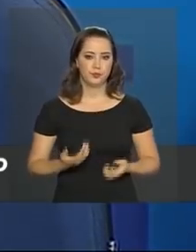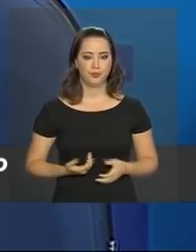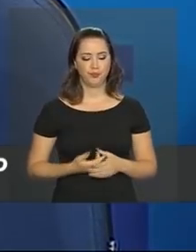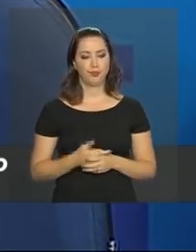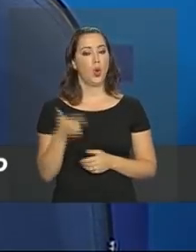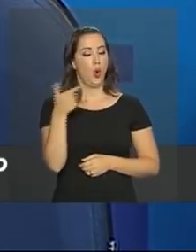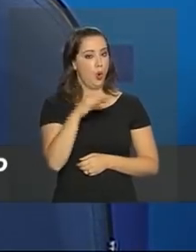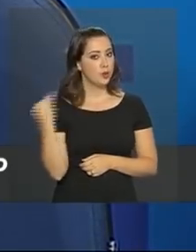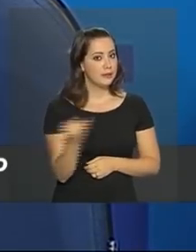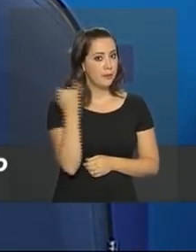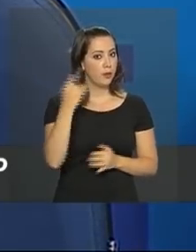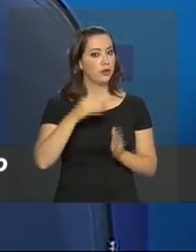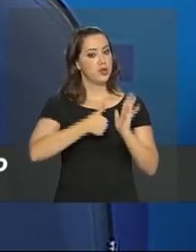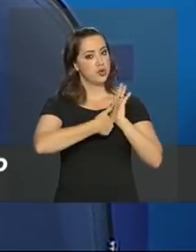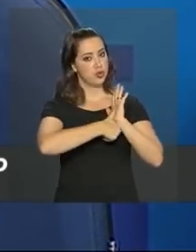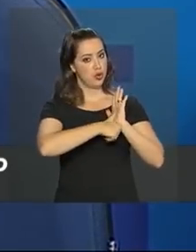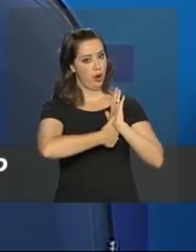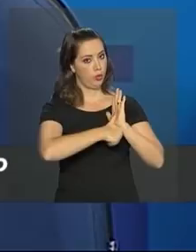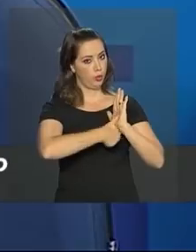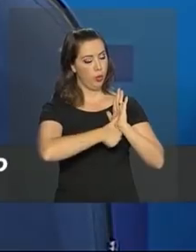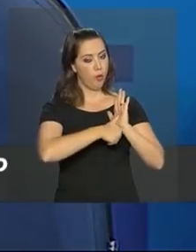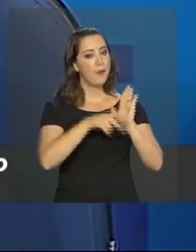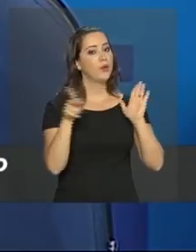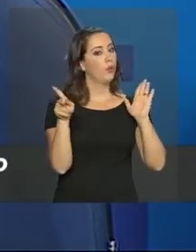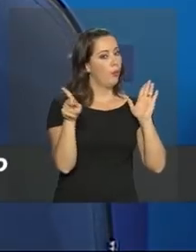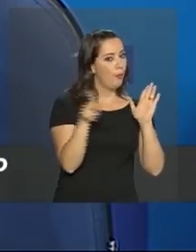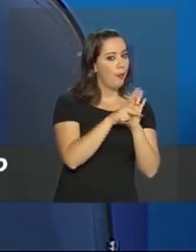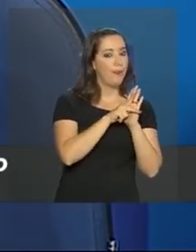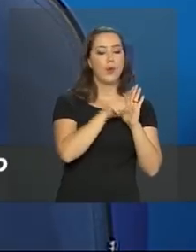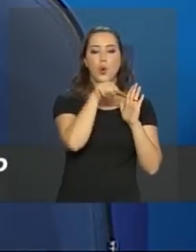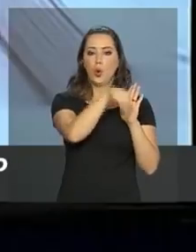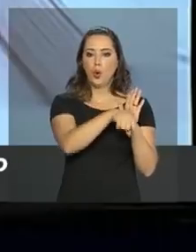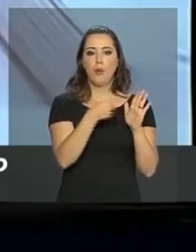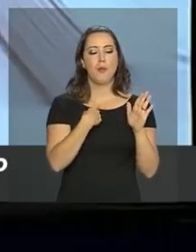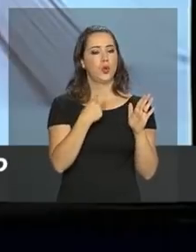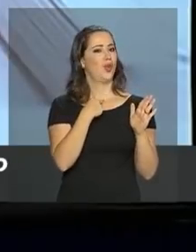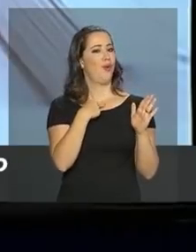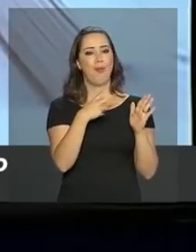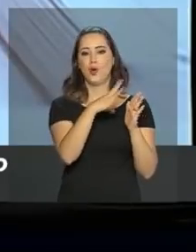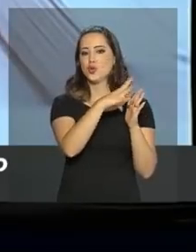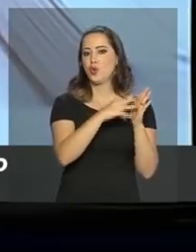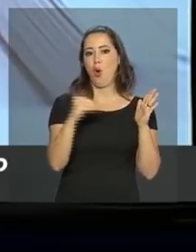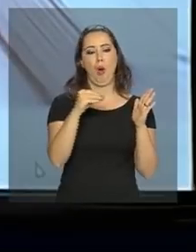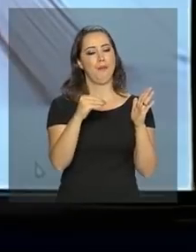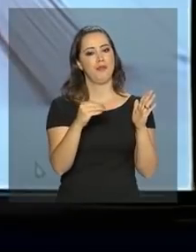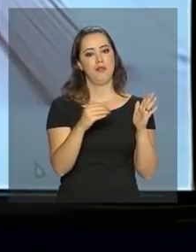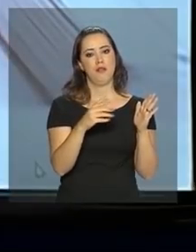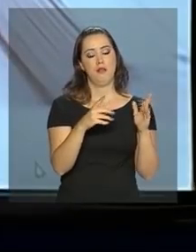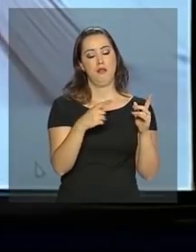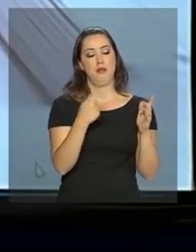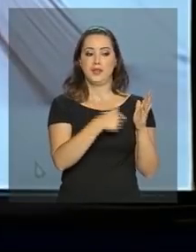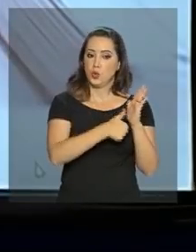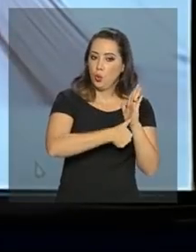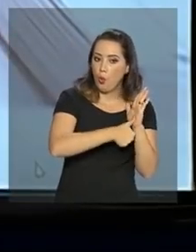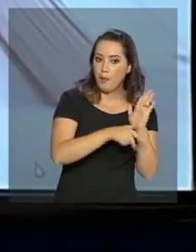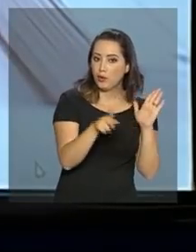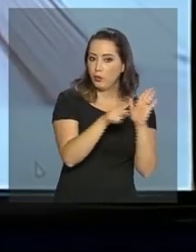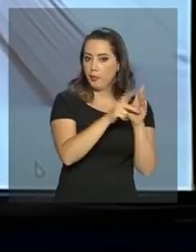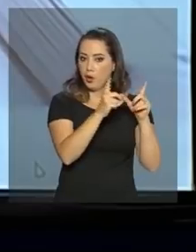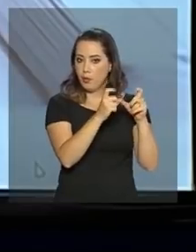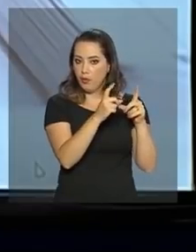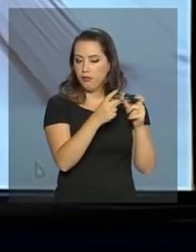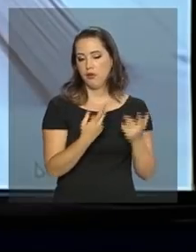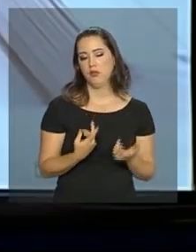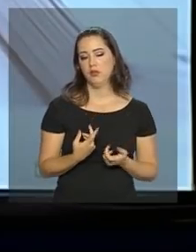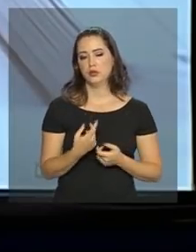documento oficial de identificação original com foto tá certo não vai ser cobrado esse cartão de confirmação